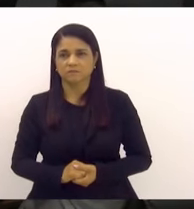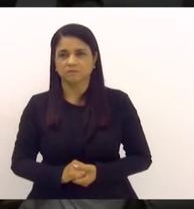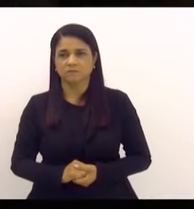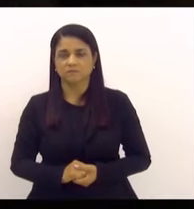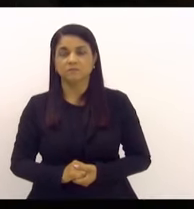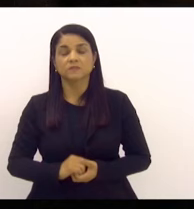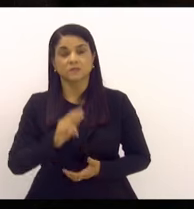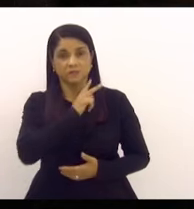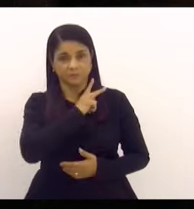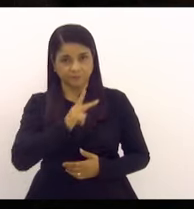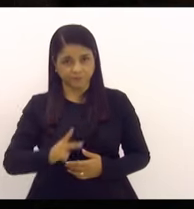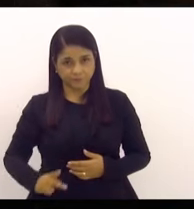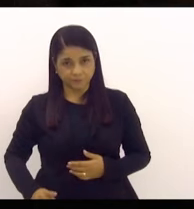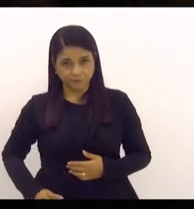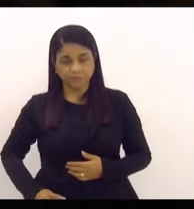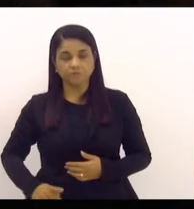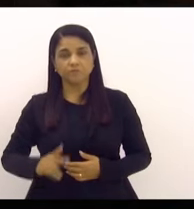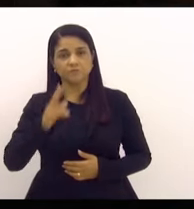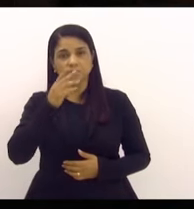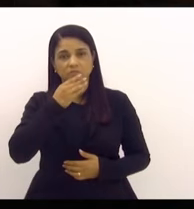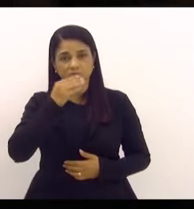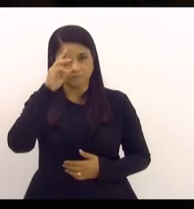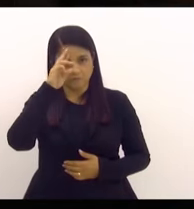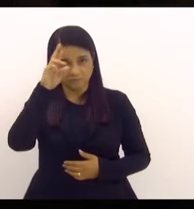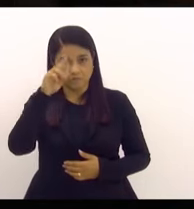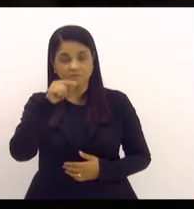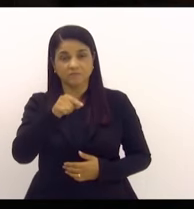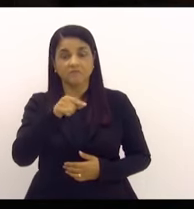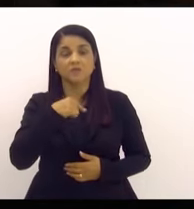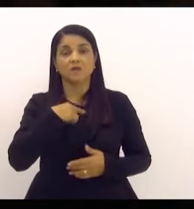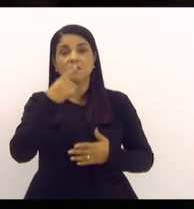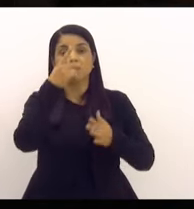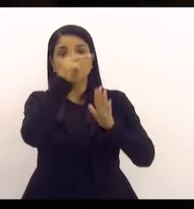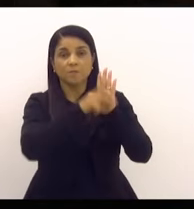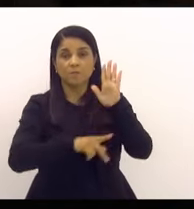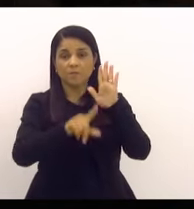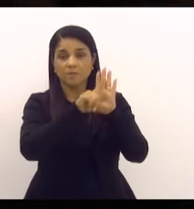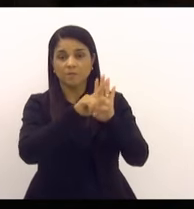Senhor presidente, vamos discutir o projeto de lei